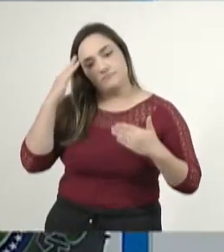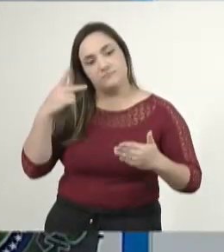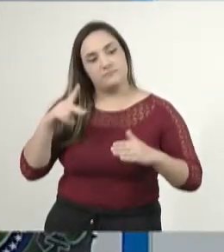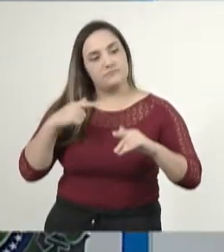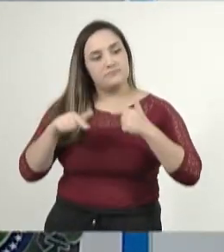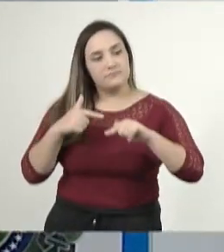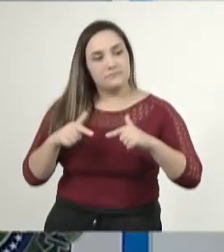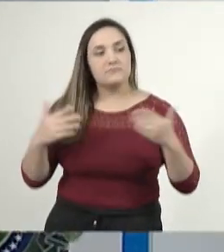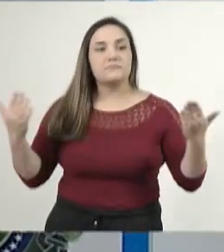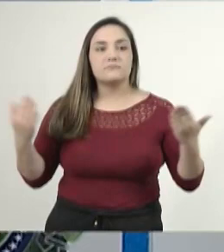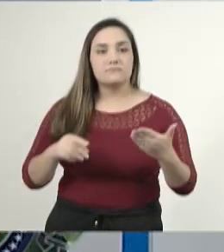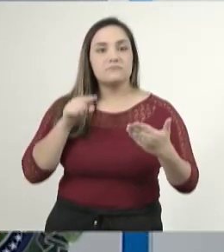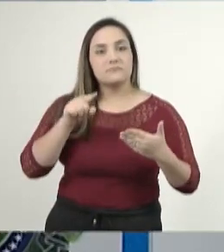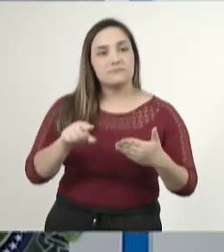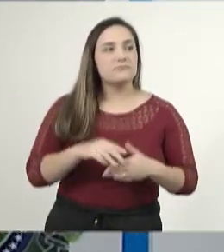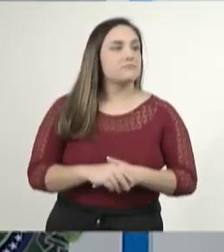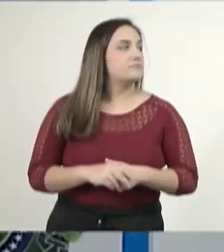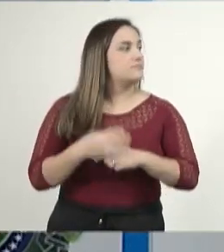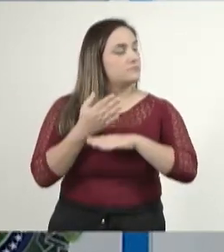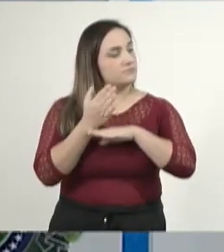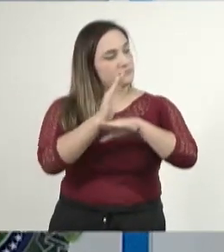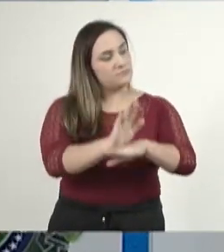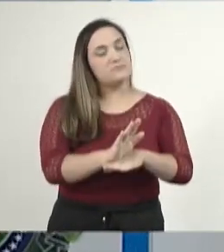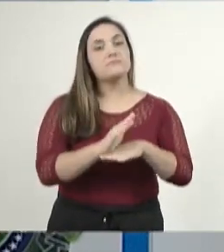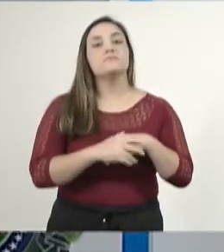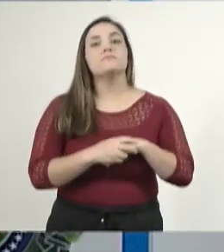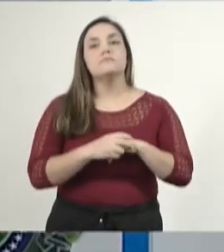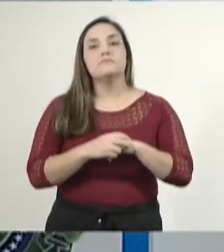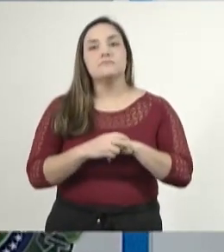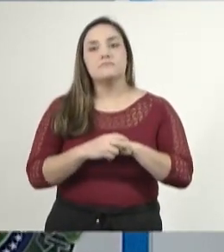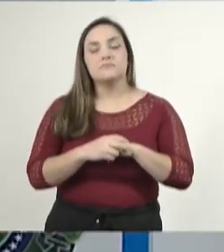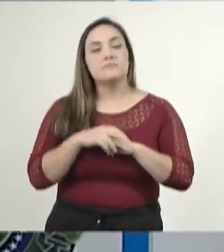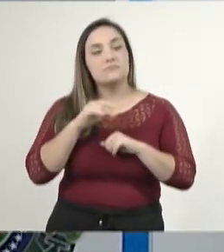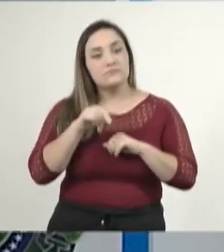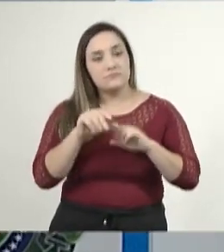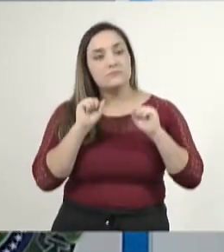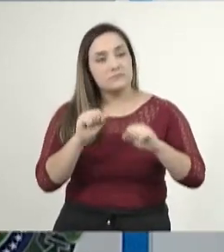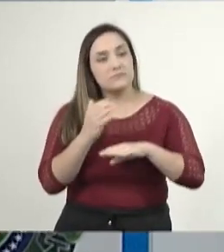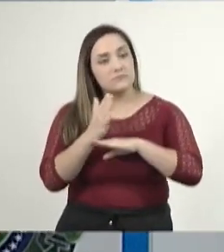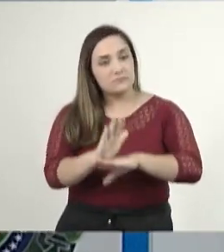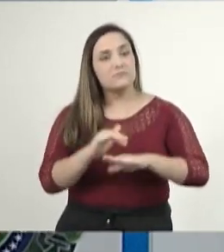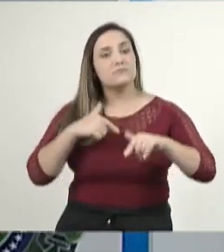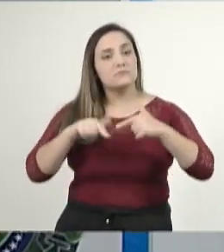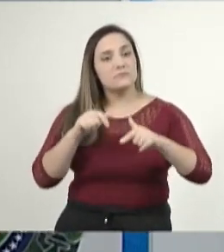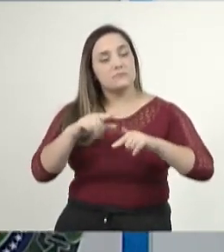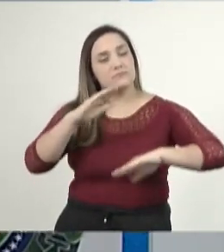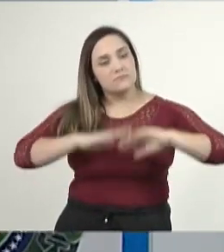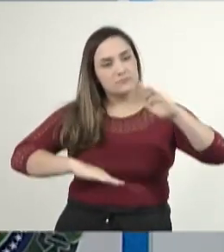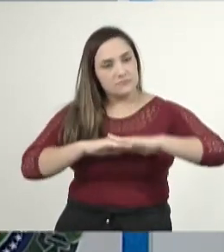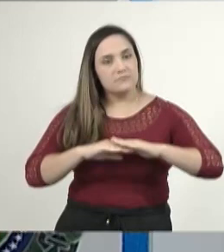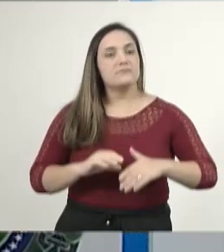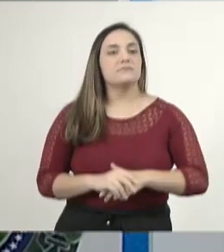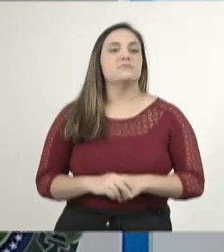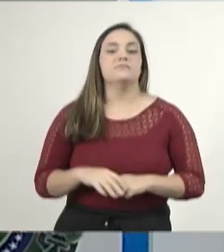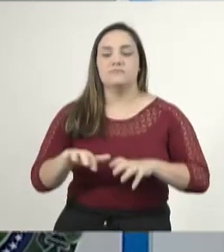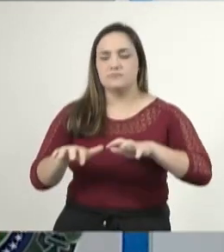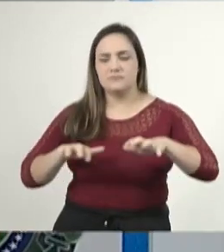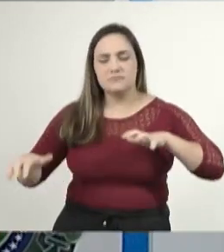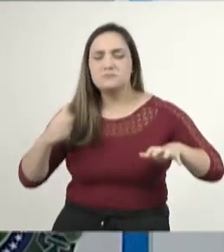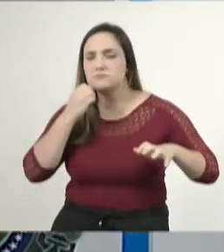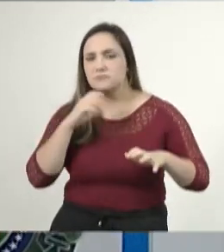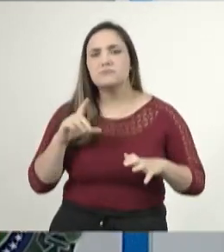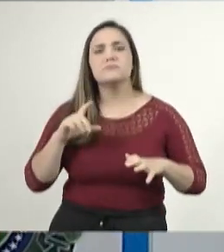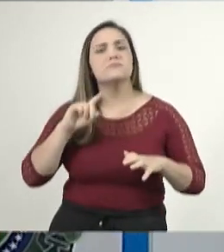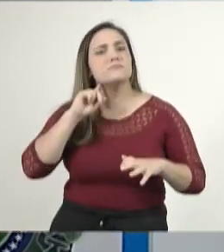trabalho. E você que ajuda aí, aliás, você pode ajudar também no trabalho desses profissionais, fazendo uma boa separação do seu lixo